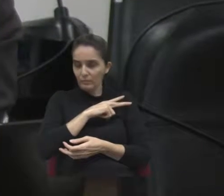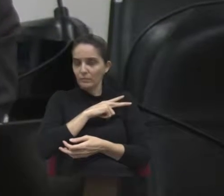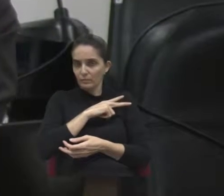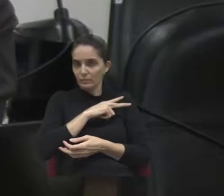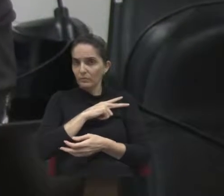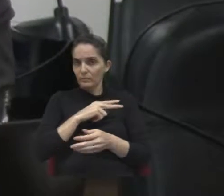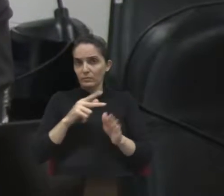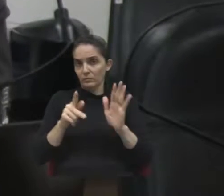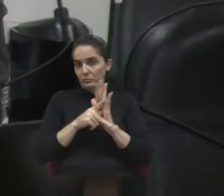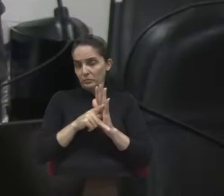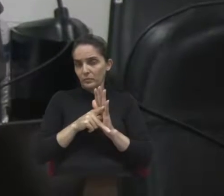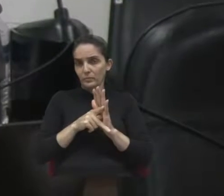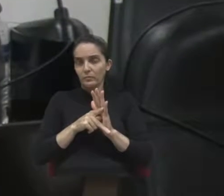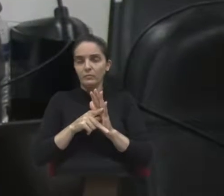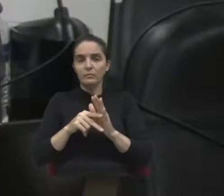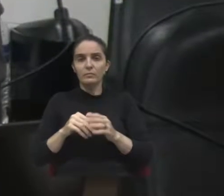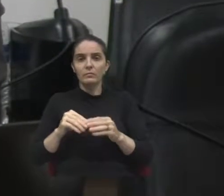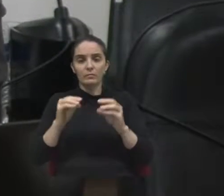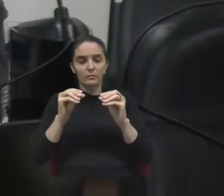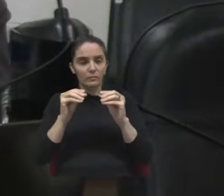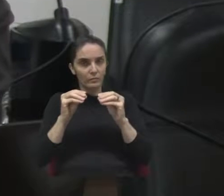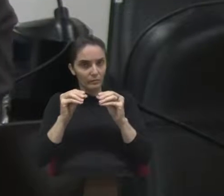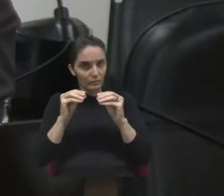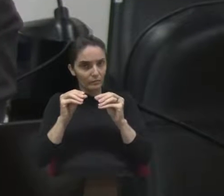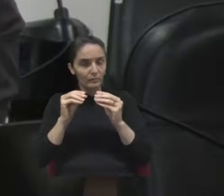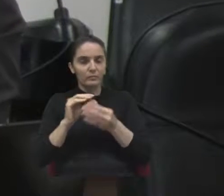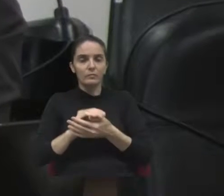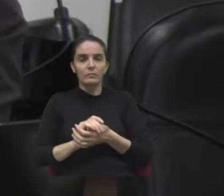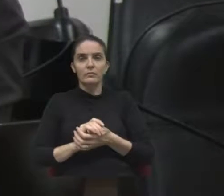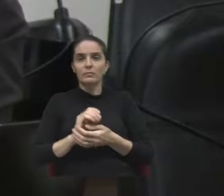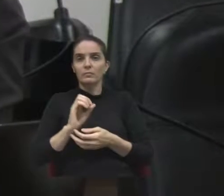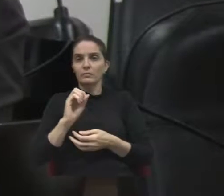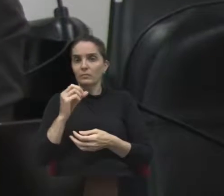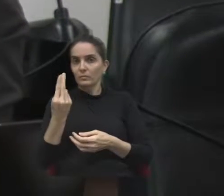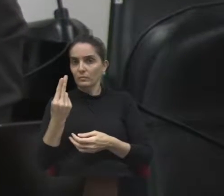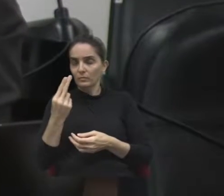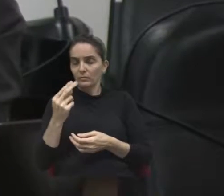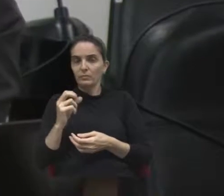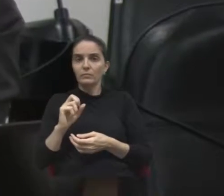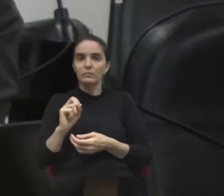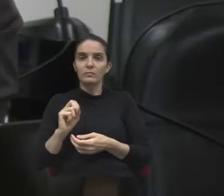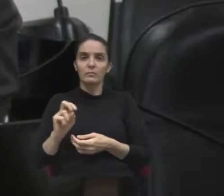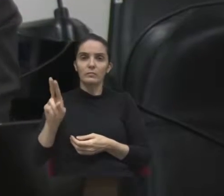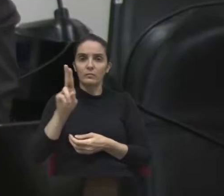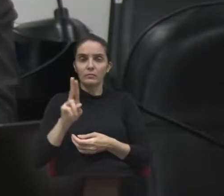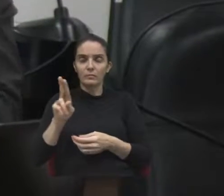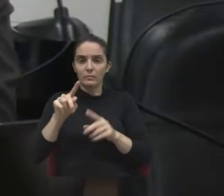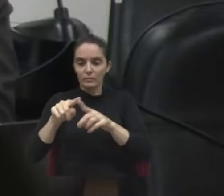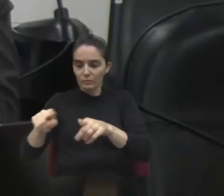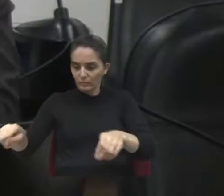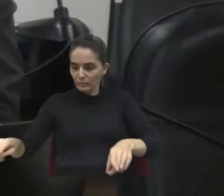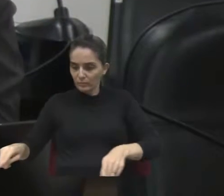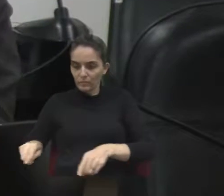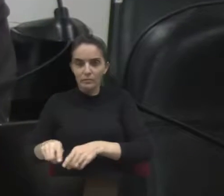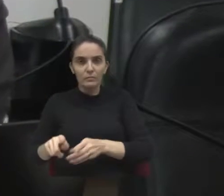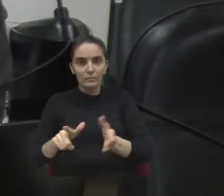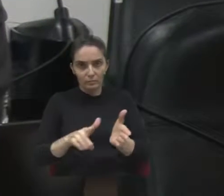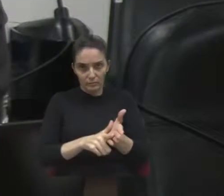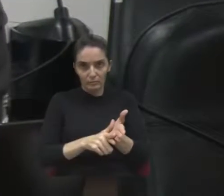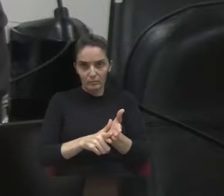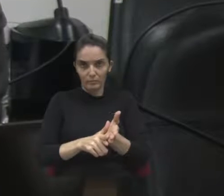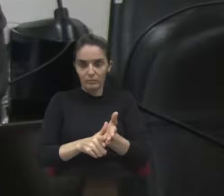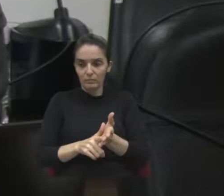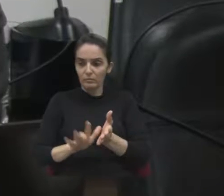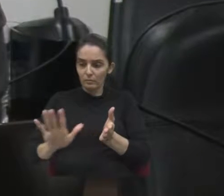tecido. Outras acabam se utilizando daquelas caixas deixadas no supermercado para ali colocar a